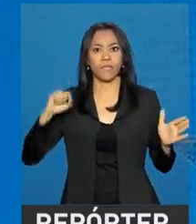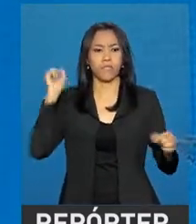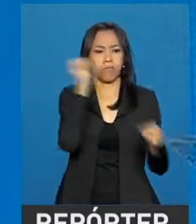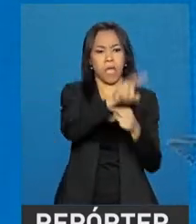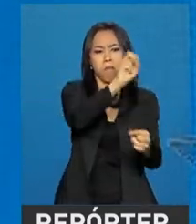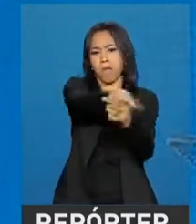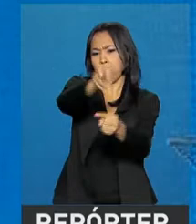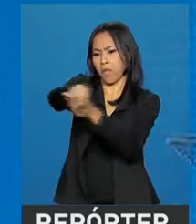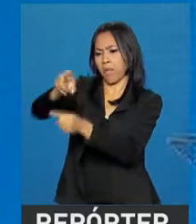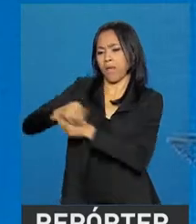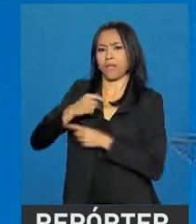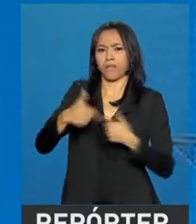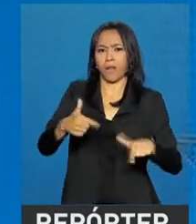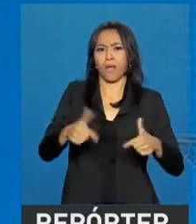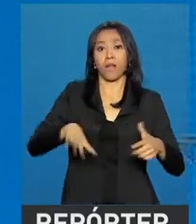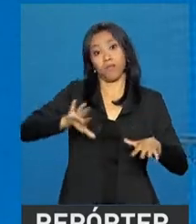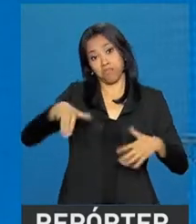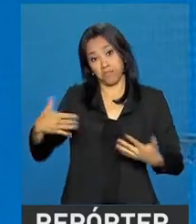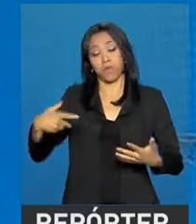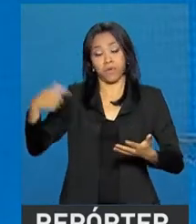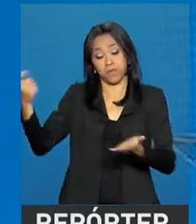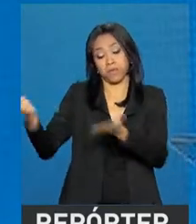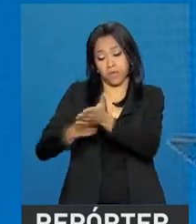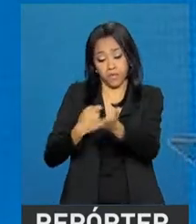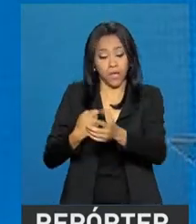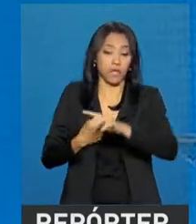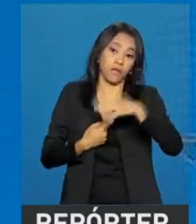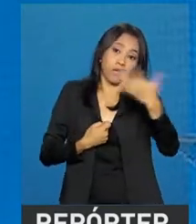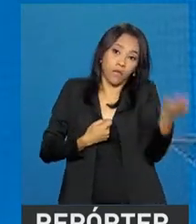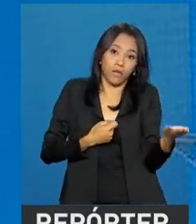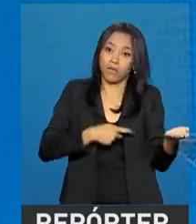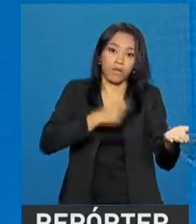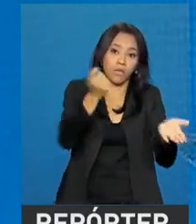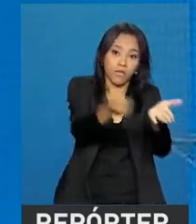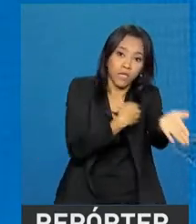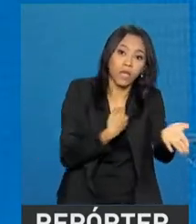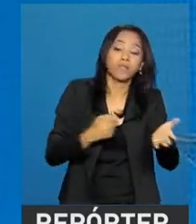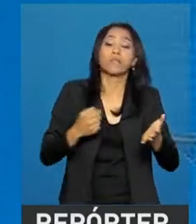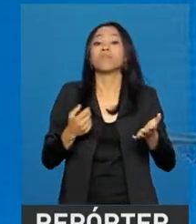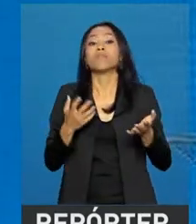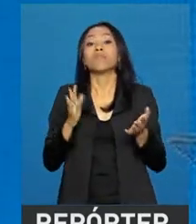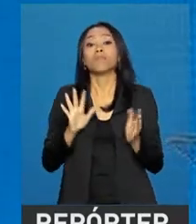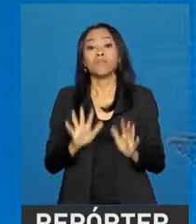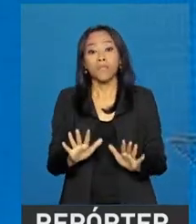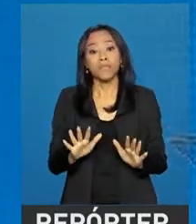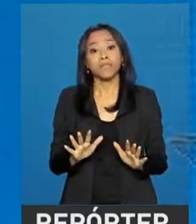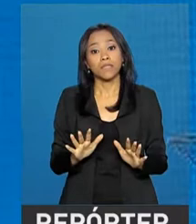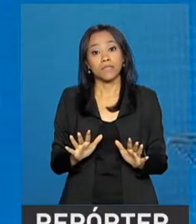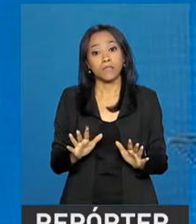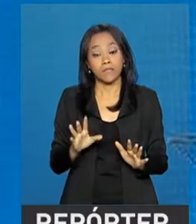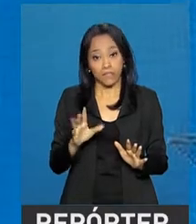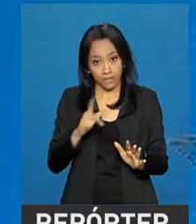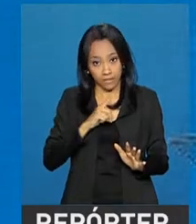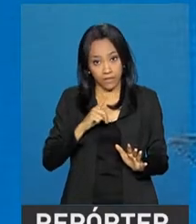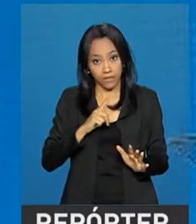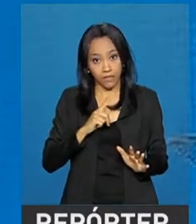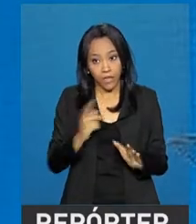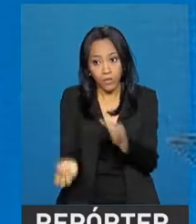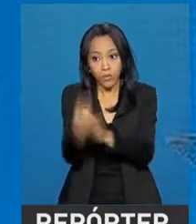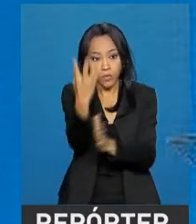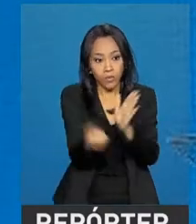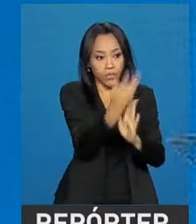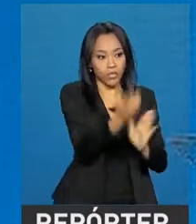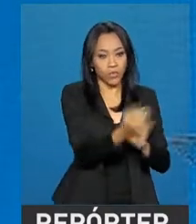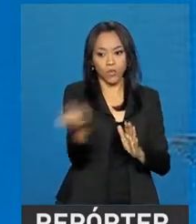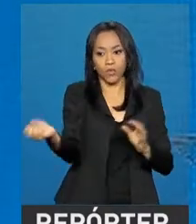trabalho ora carteiras assinadas ora não carteiras assinadas mas significando que se há novos postos de trabalho